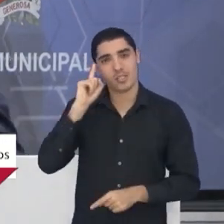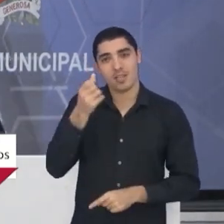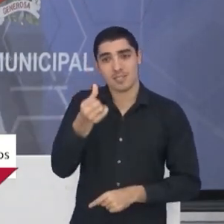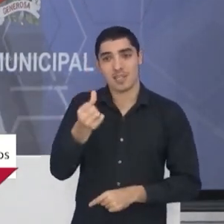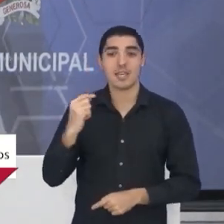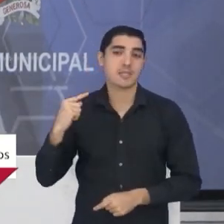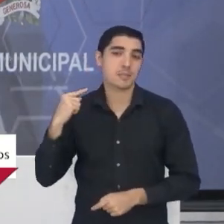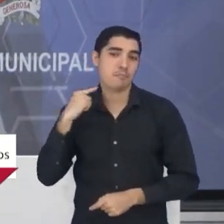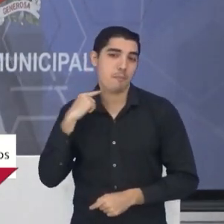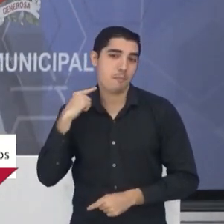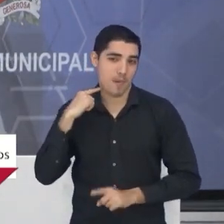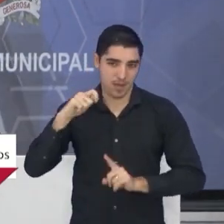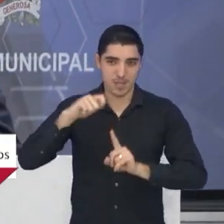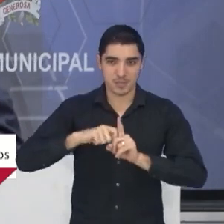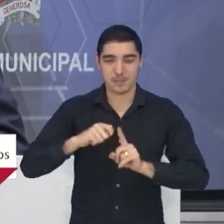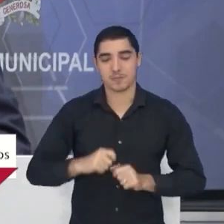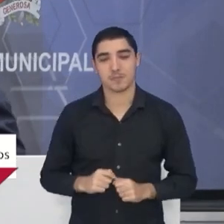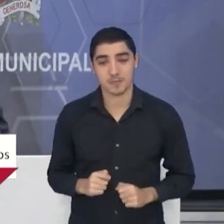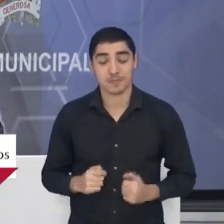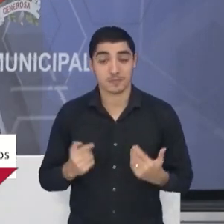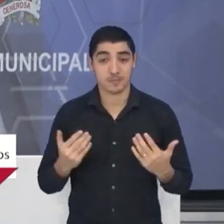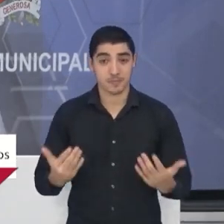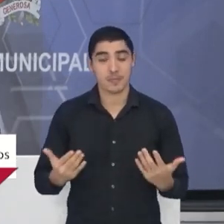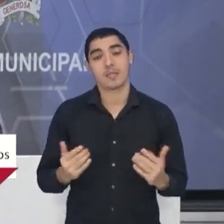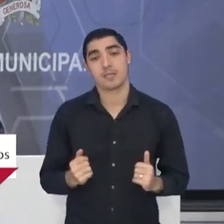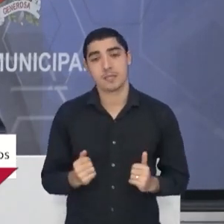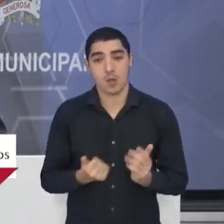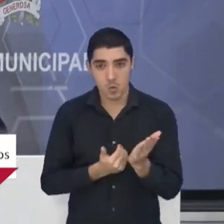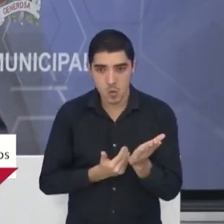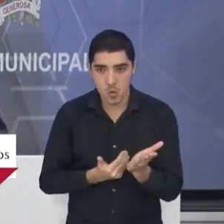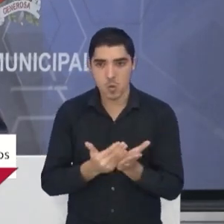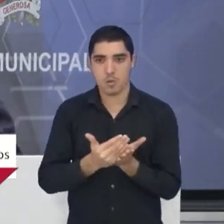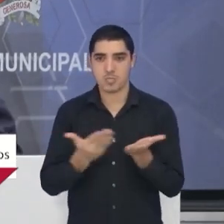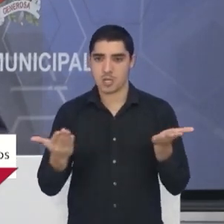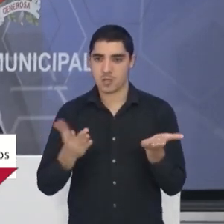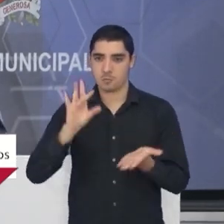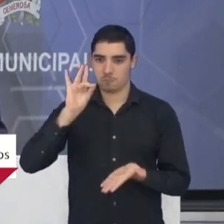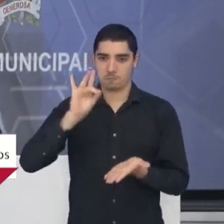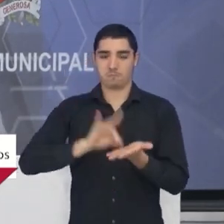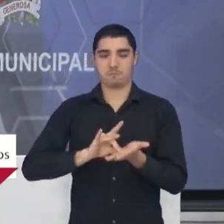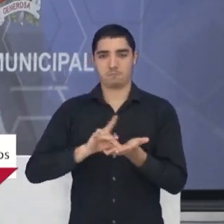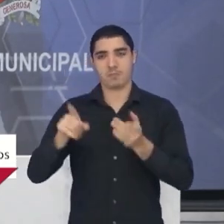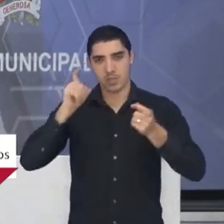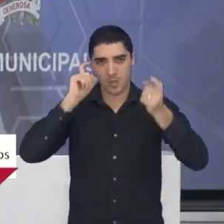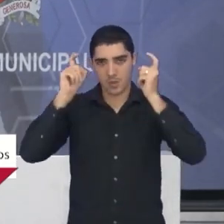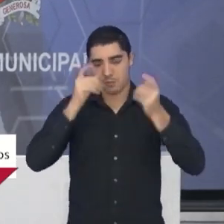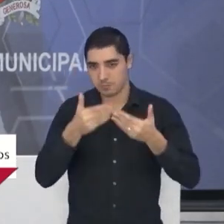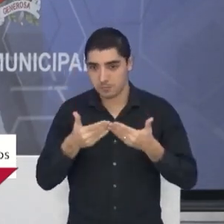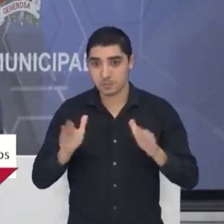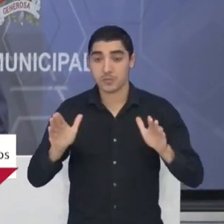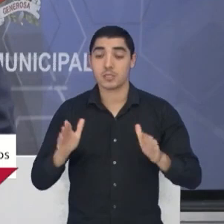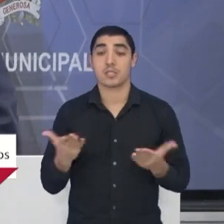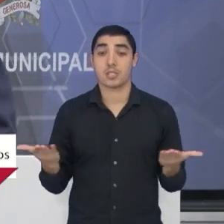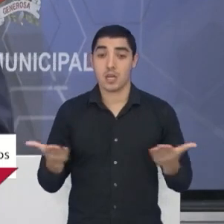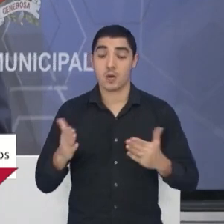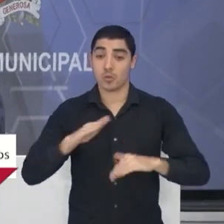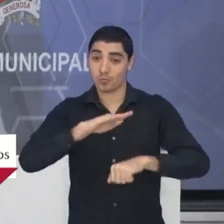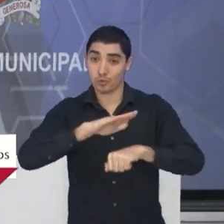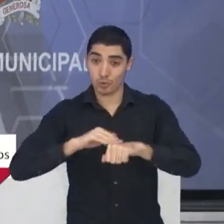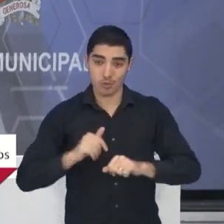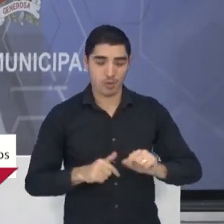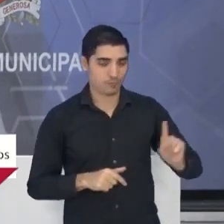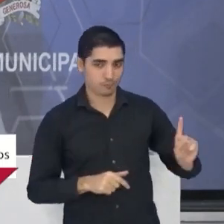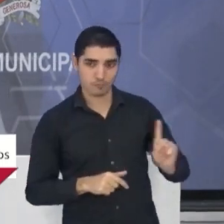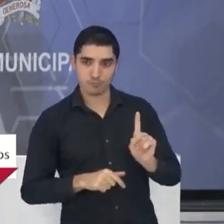maio dito isso vamos para a abertura oficial do nosso encontro e convidamos para compor a nossa